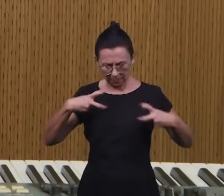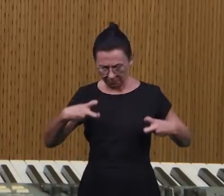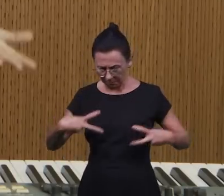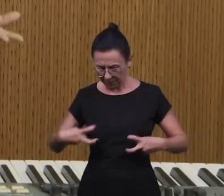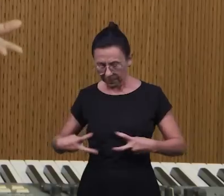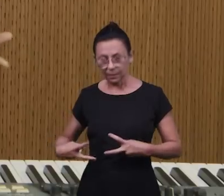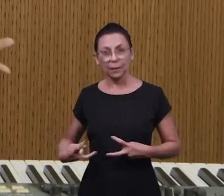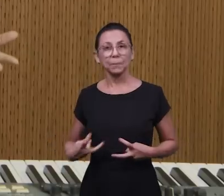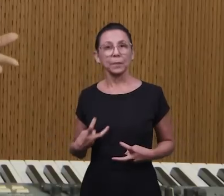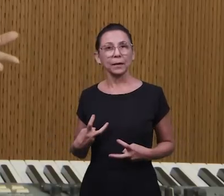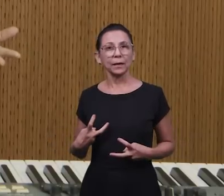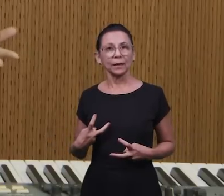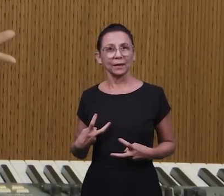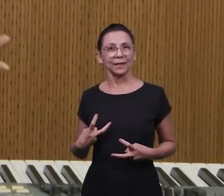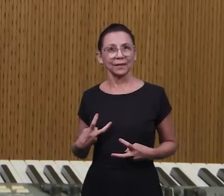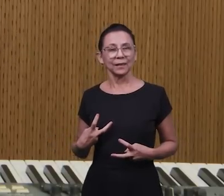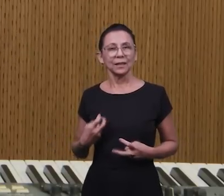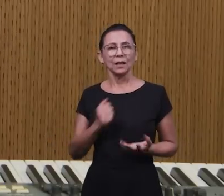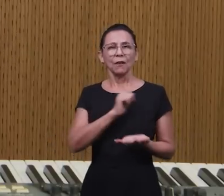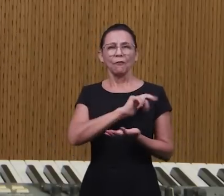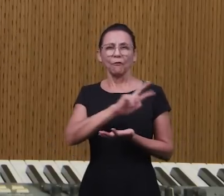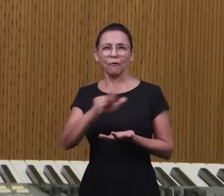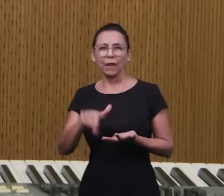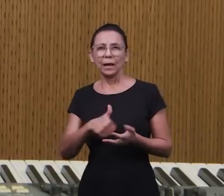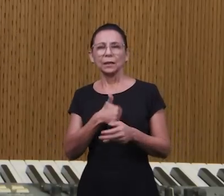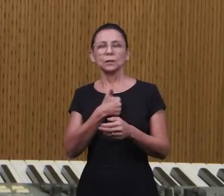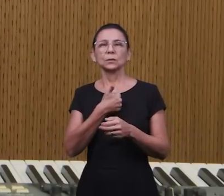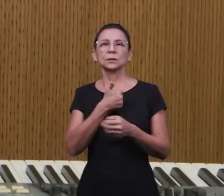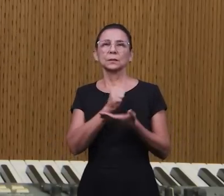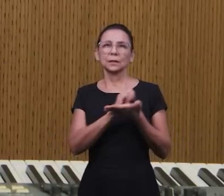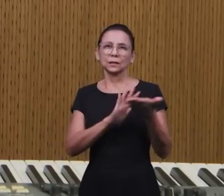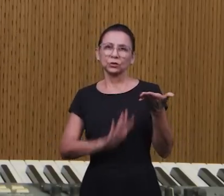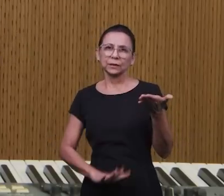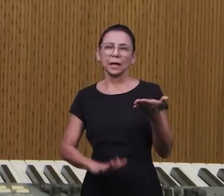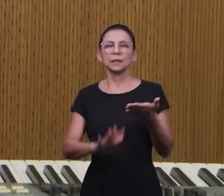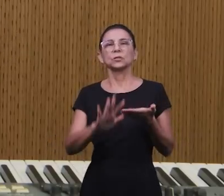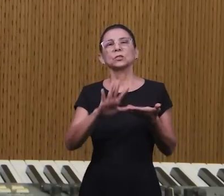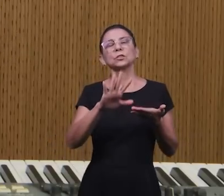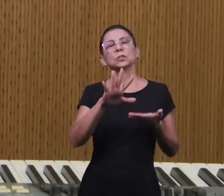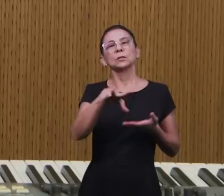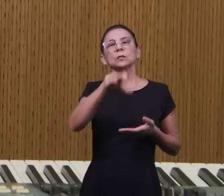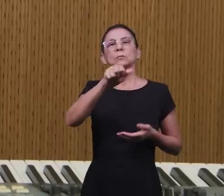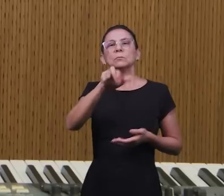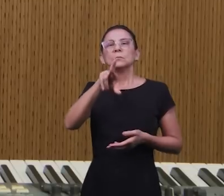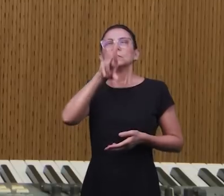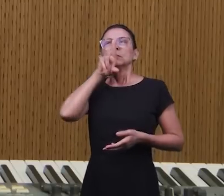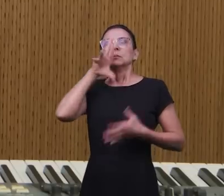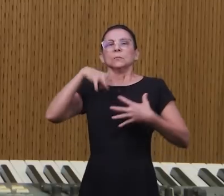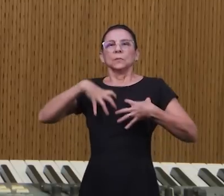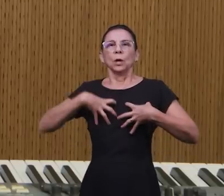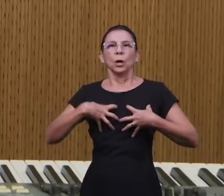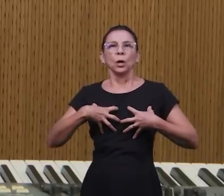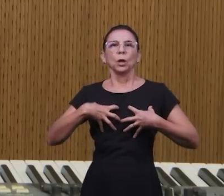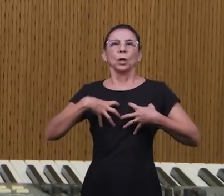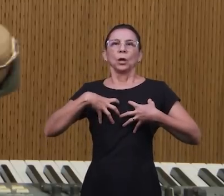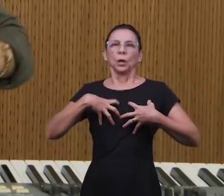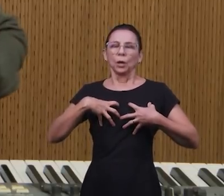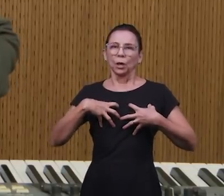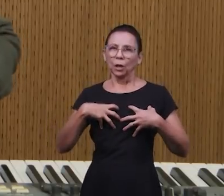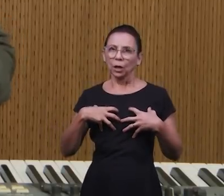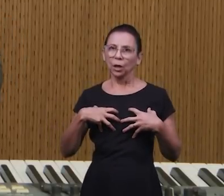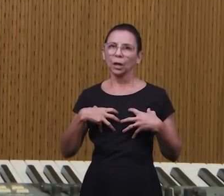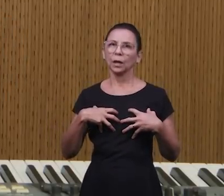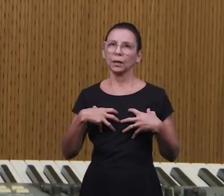temos vários outros exercícios de respiração, mas esses são alguns básicos para que possamos entender a